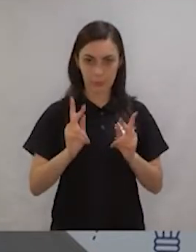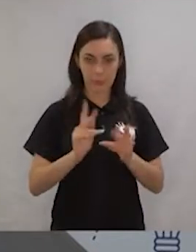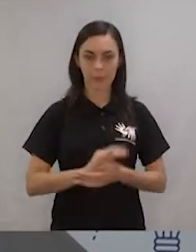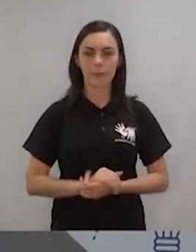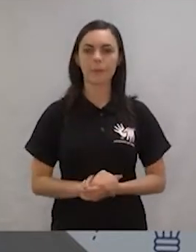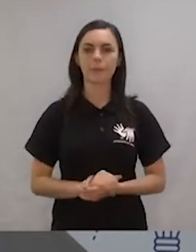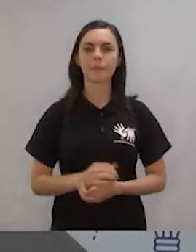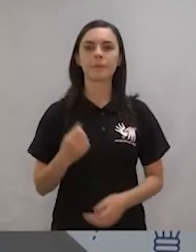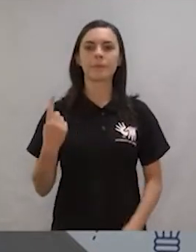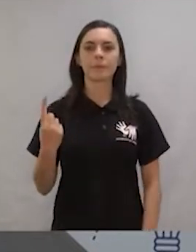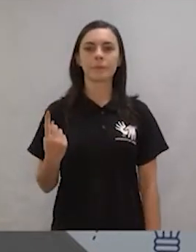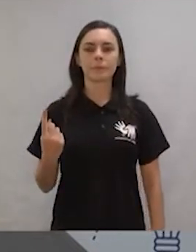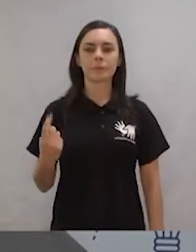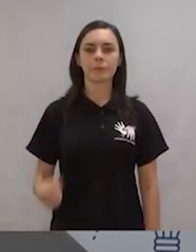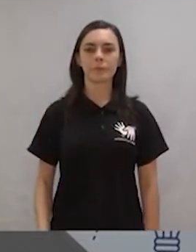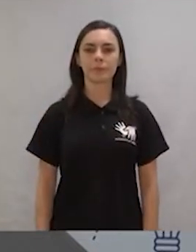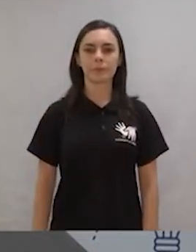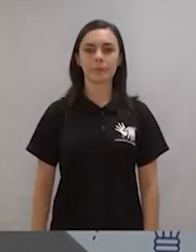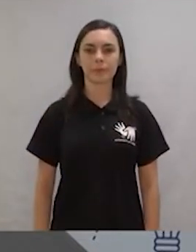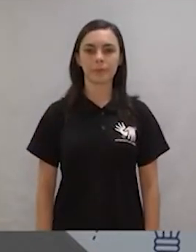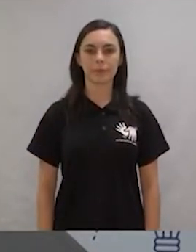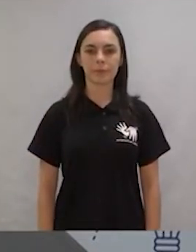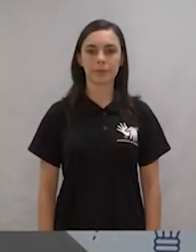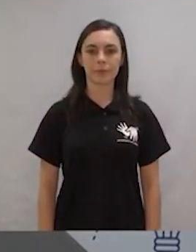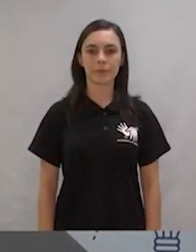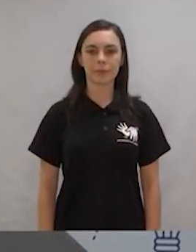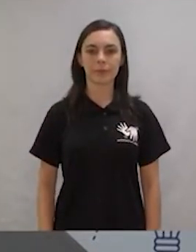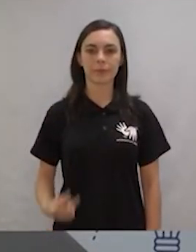divisão. 1,